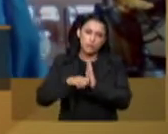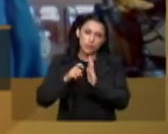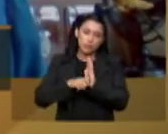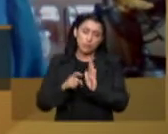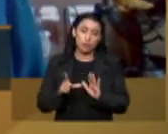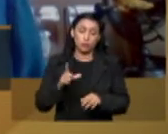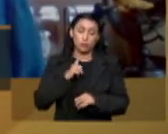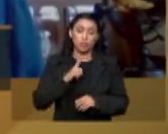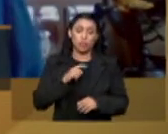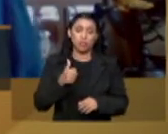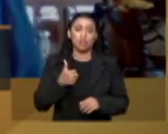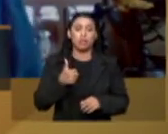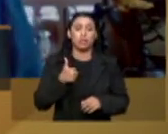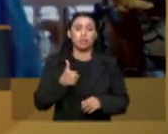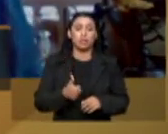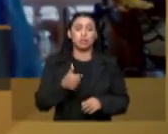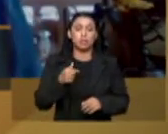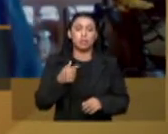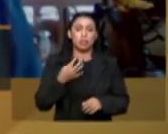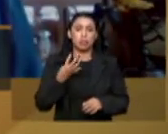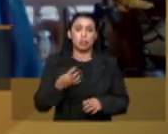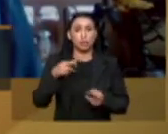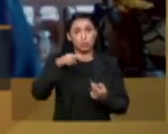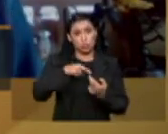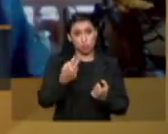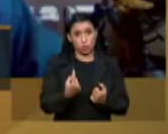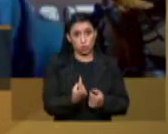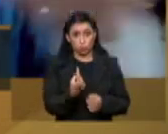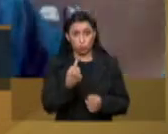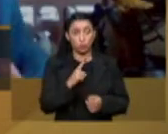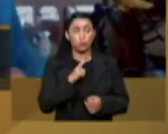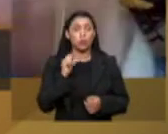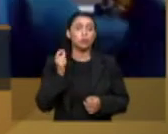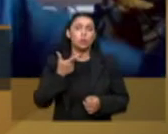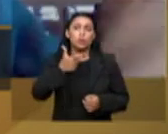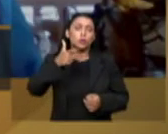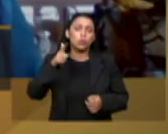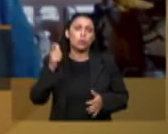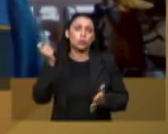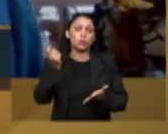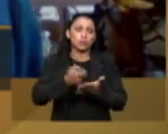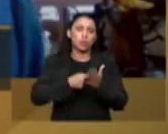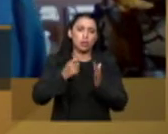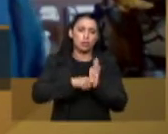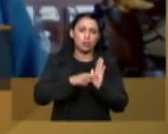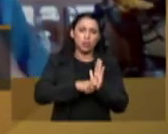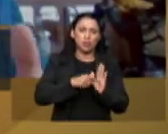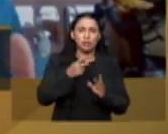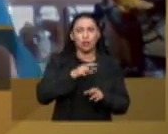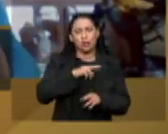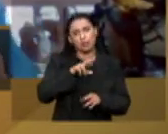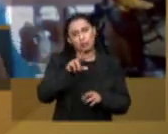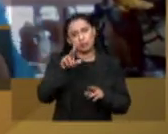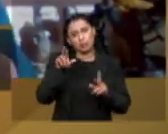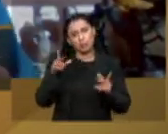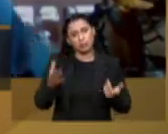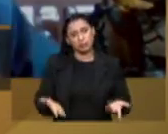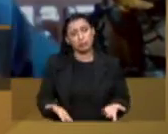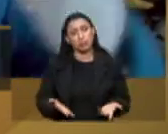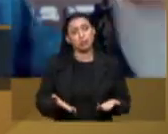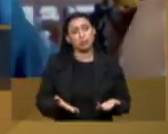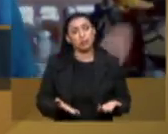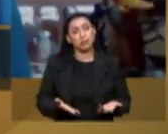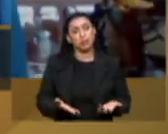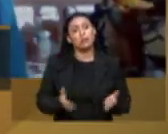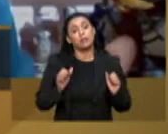como esse e o 174, inciso 1, se em outros tributos, PIS, COFINS, Imposto sobre a Renda daqui a pouco,